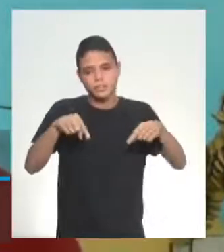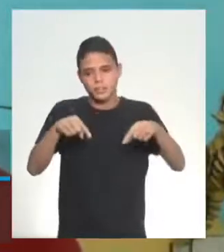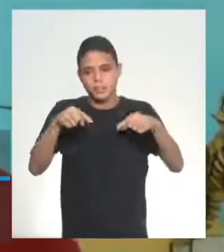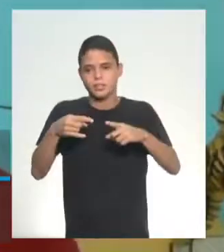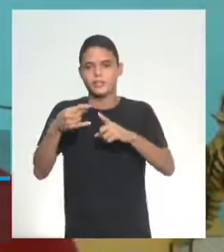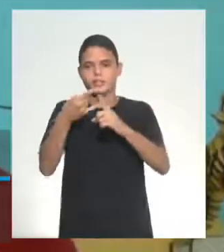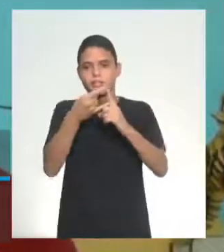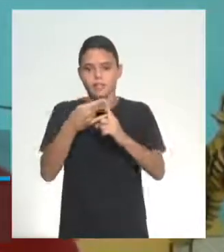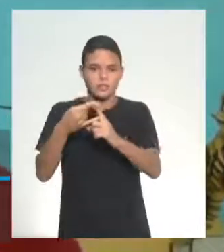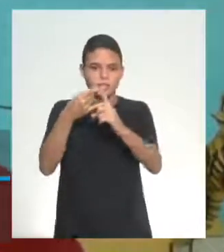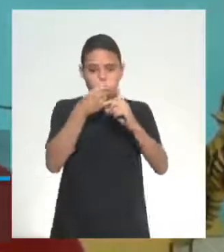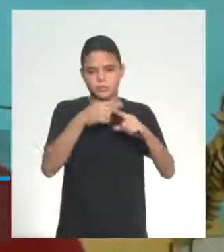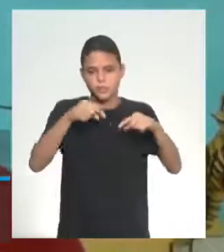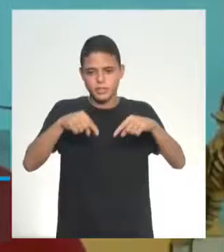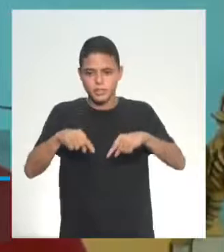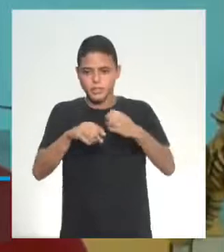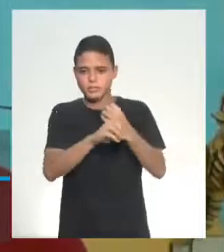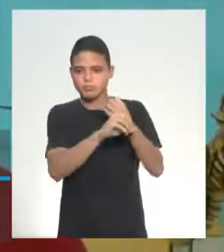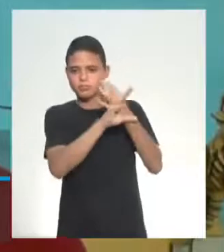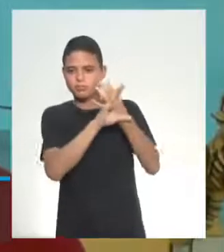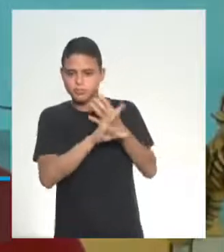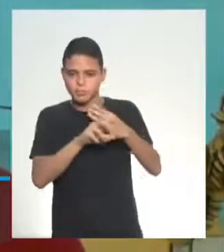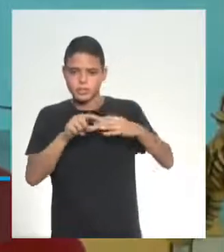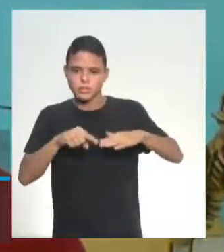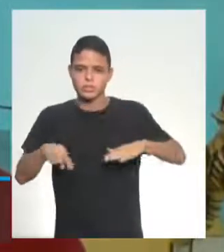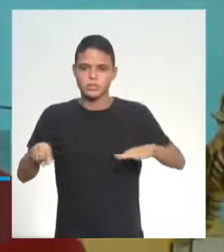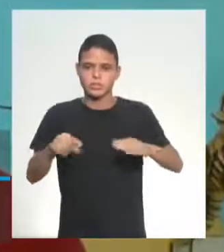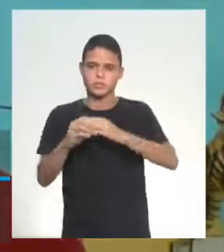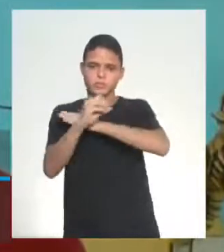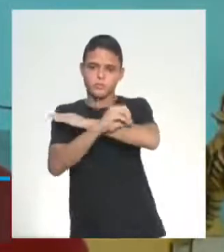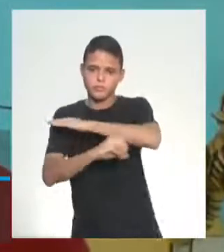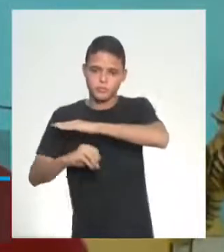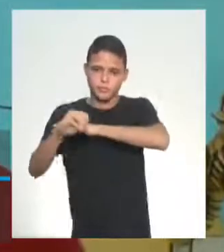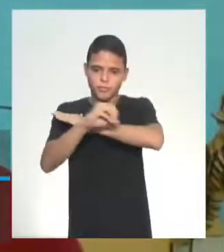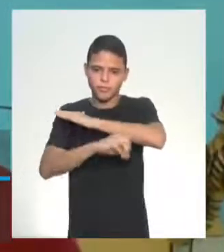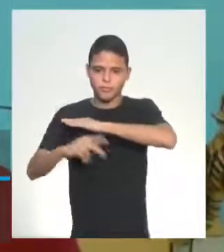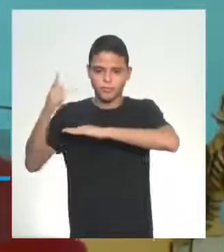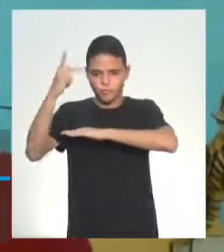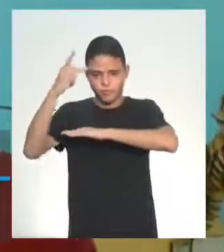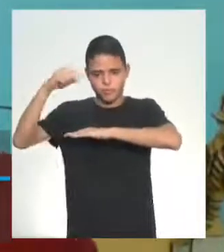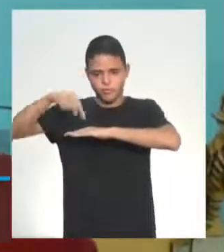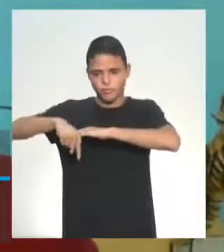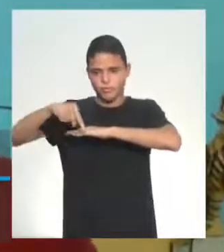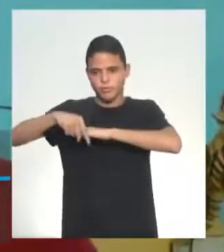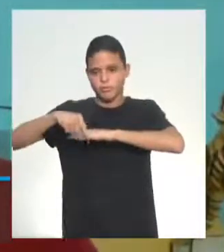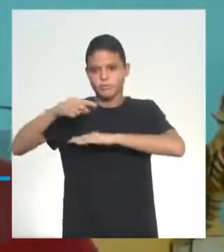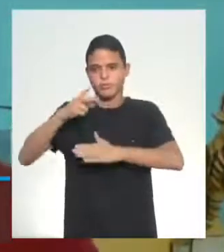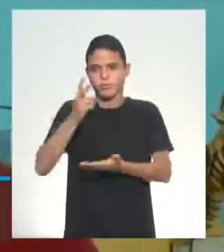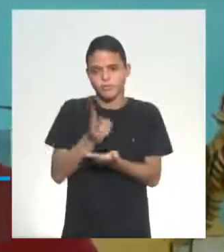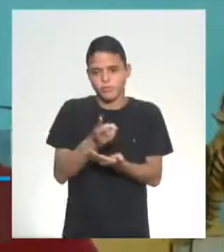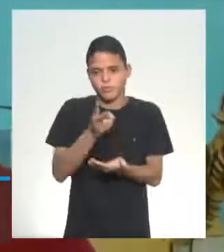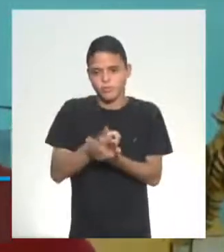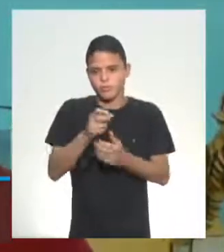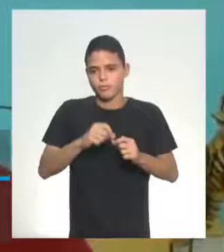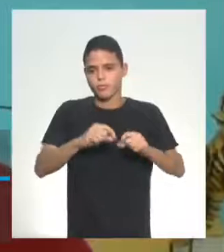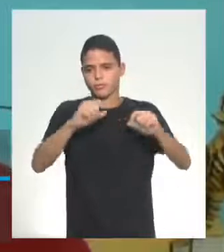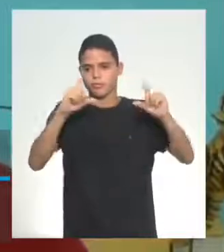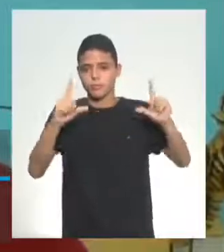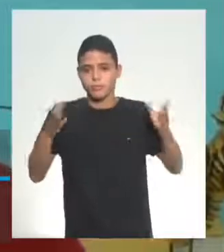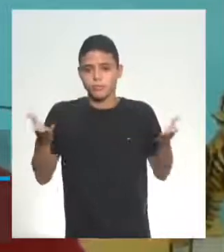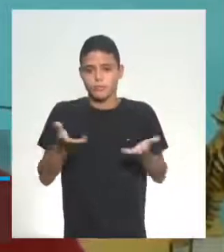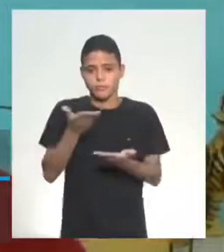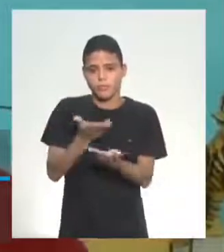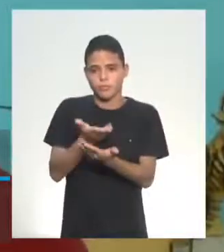que vai semanalmente ao ar aqui pelo Centro de Mídia de São Paulo, e hoje nós estamos com uma aula cujo tema